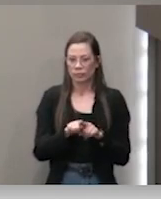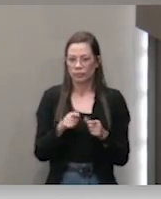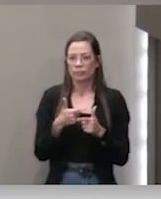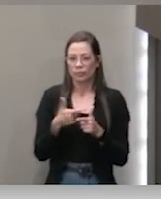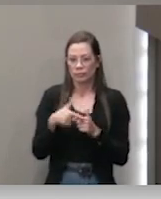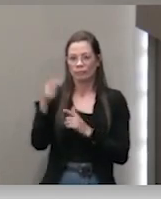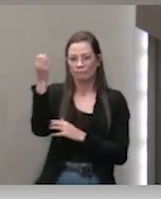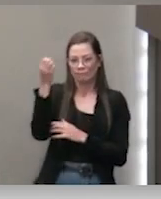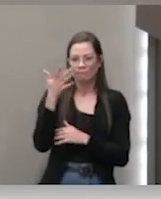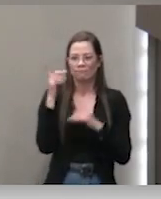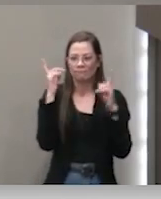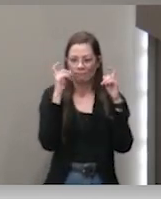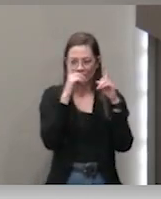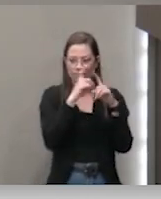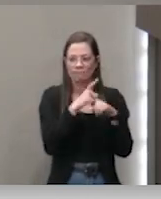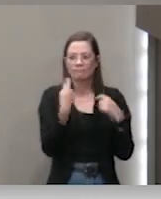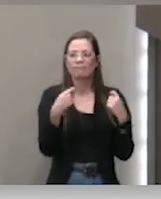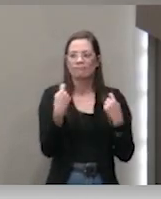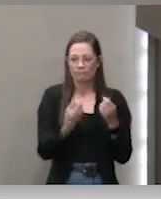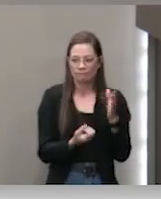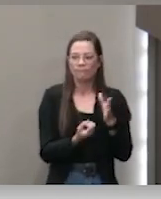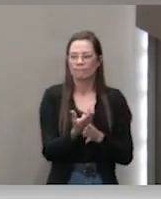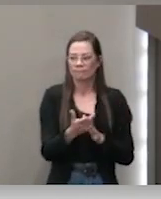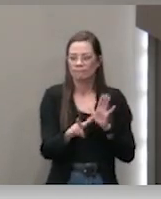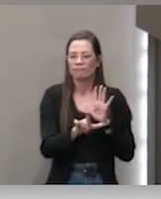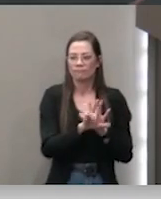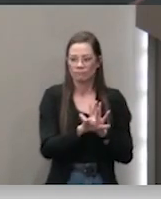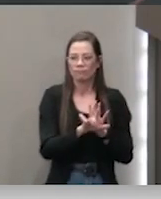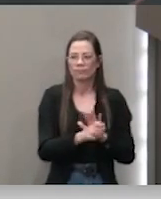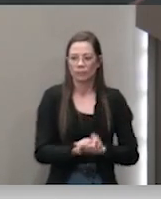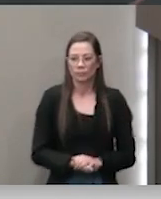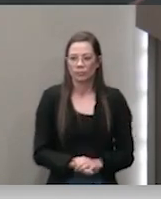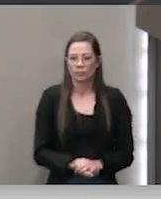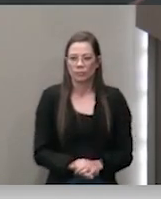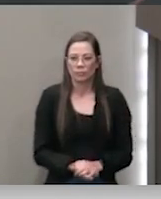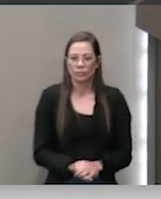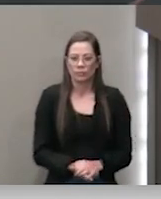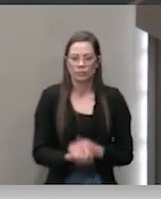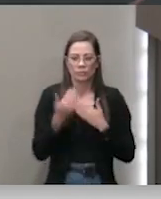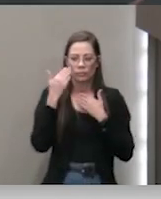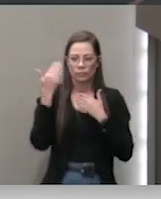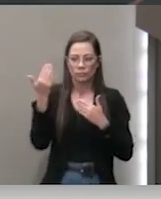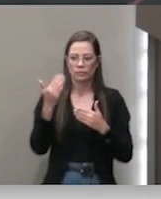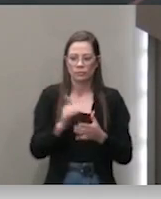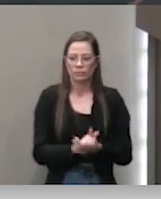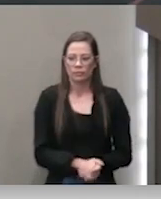Então é complicado, a gente tem que fazer mesmo lei, que não precisaria de lei. Isso, senhor presidente, muito obrigado.